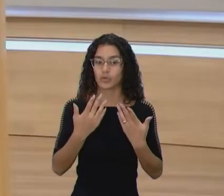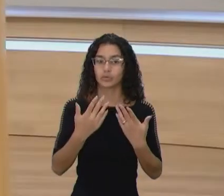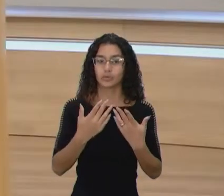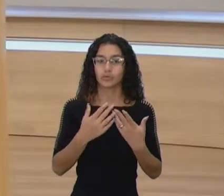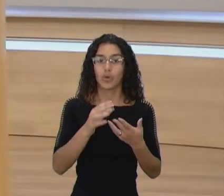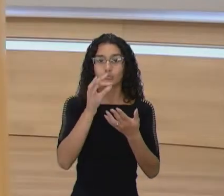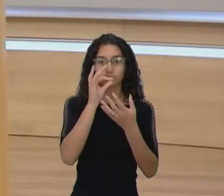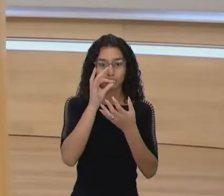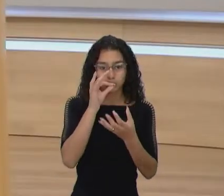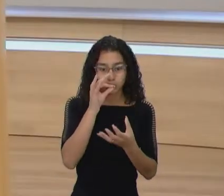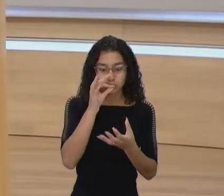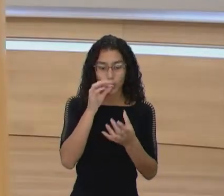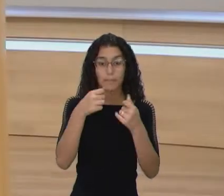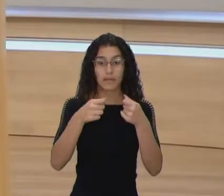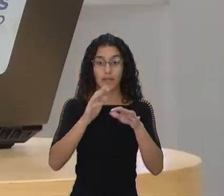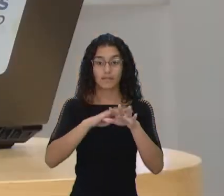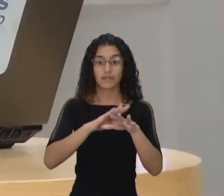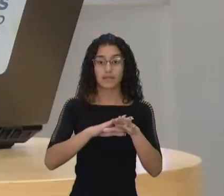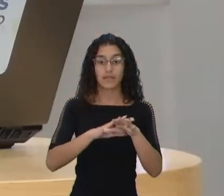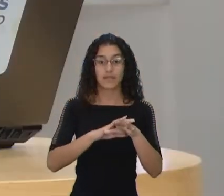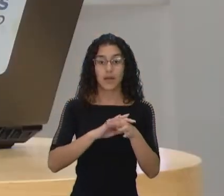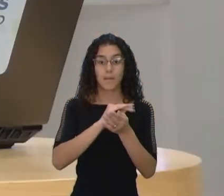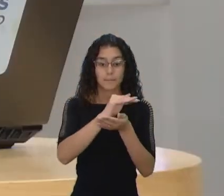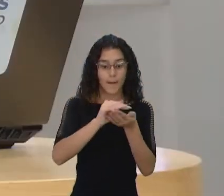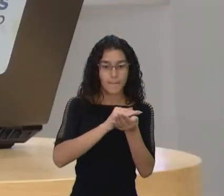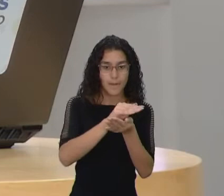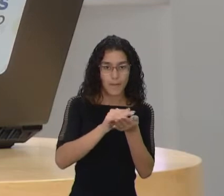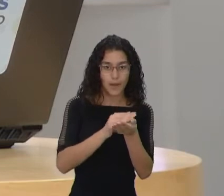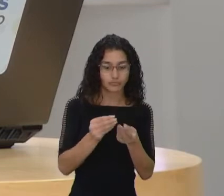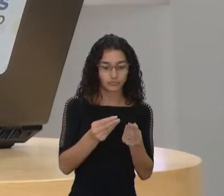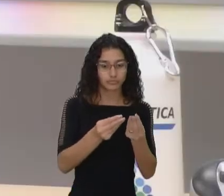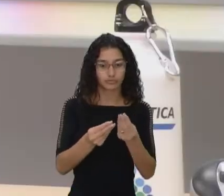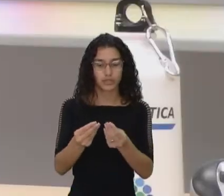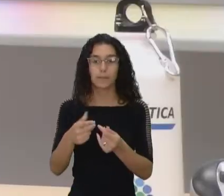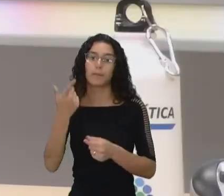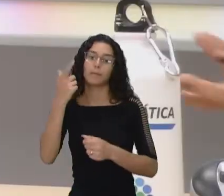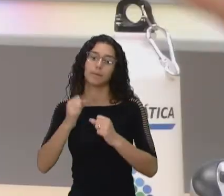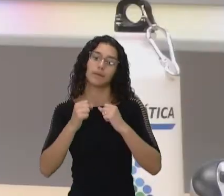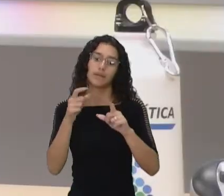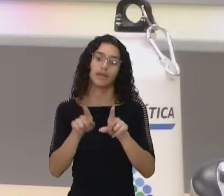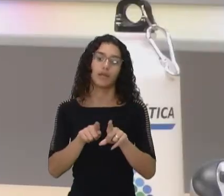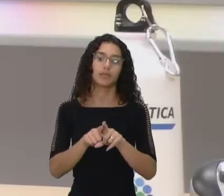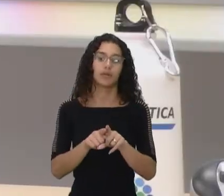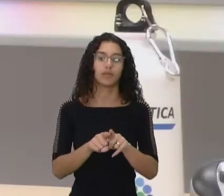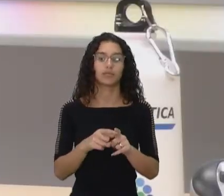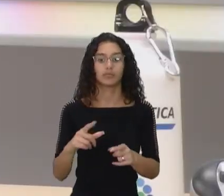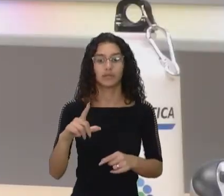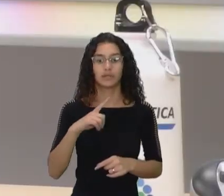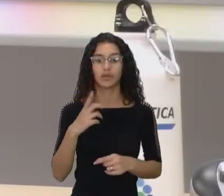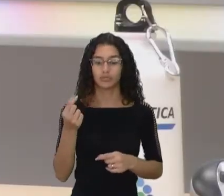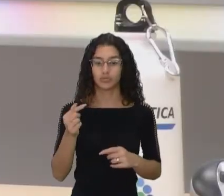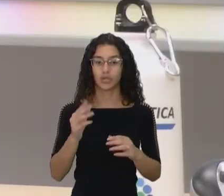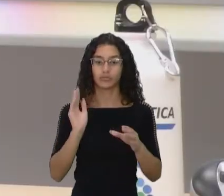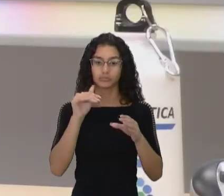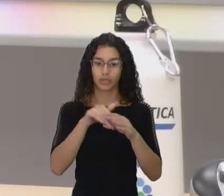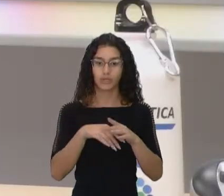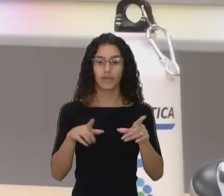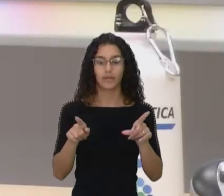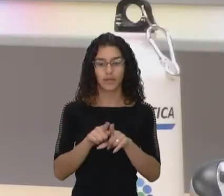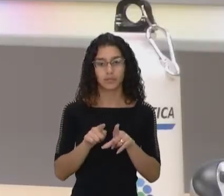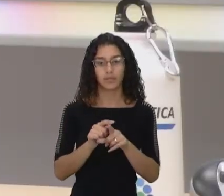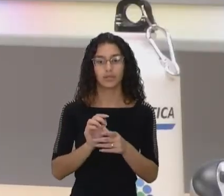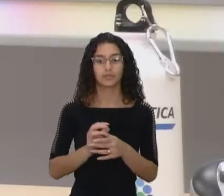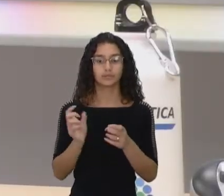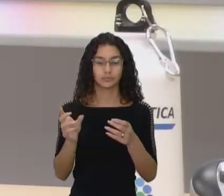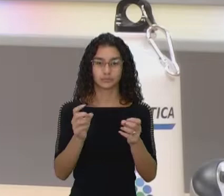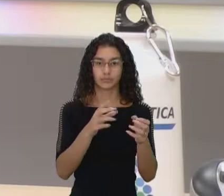eu não enchi numa festinha, quantos salgadinhos eu não servi numa... Para poder realmente ganhar e guardar e não sair gastando